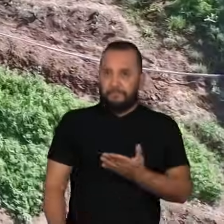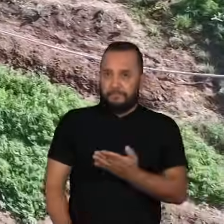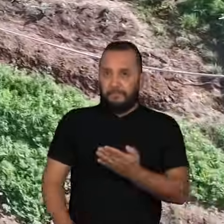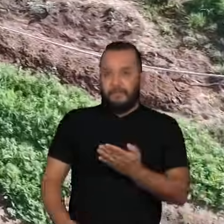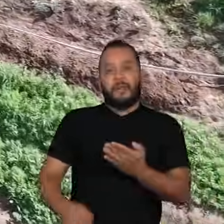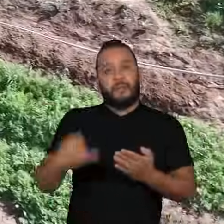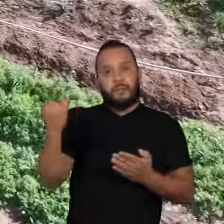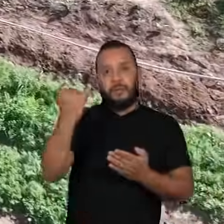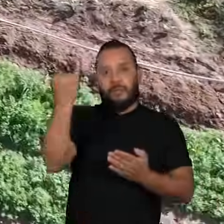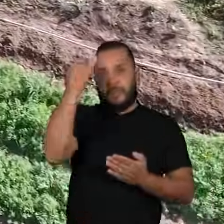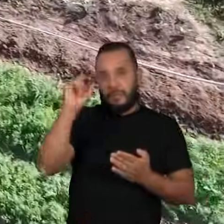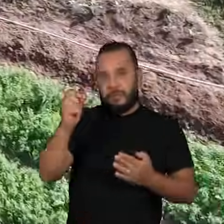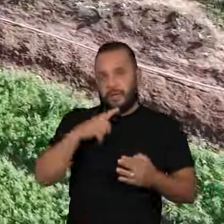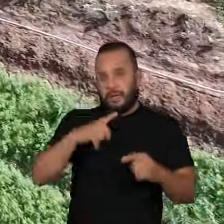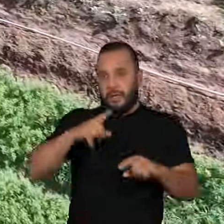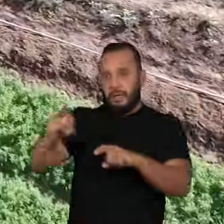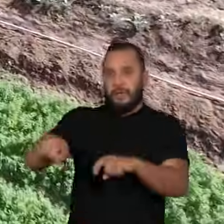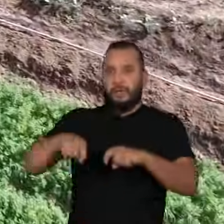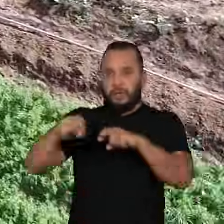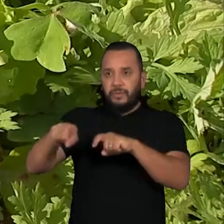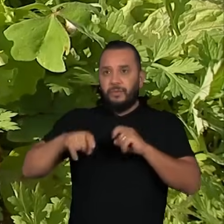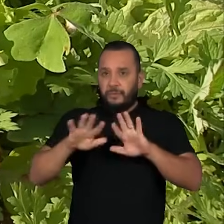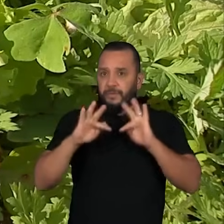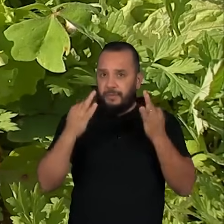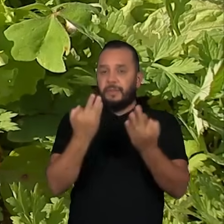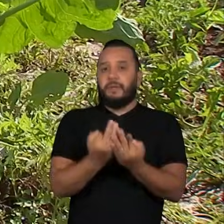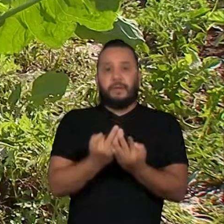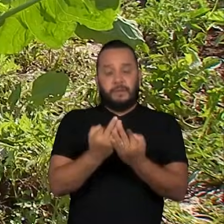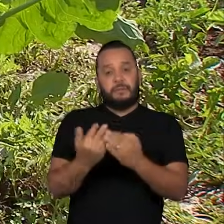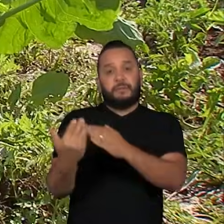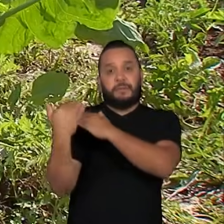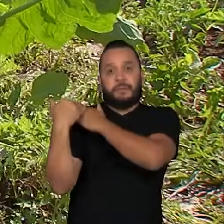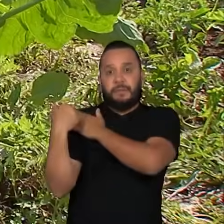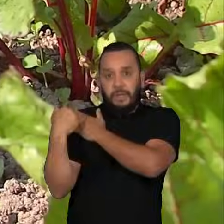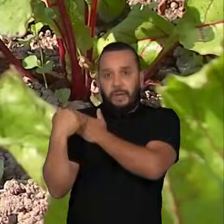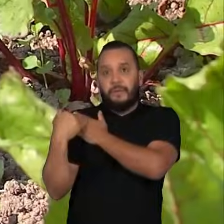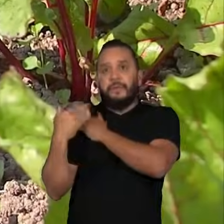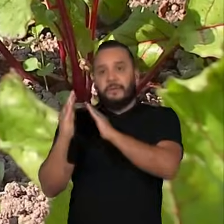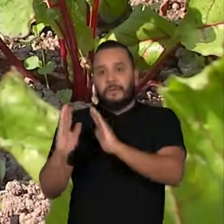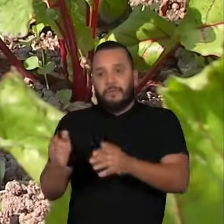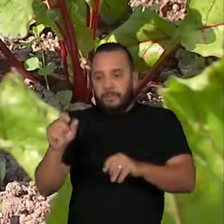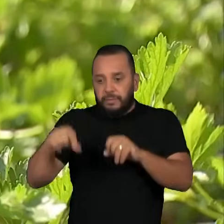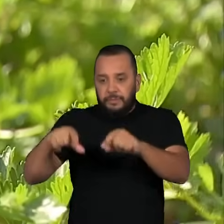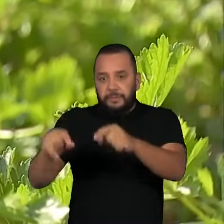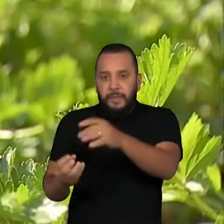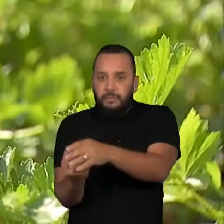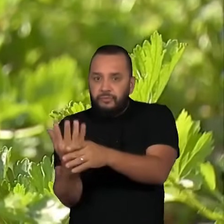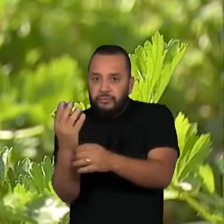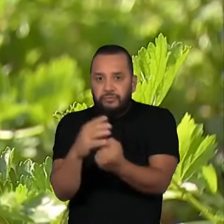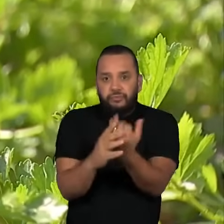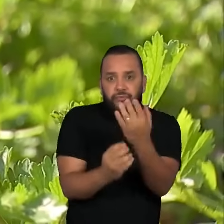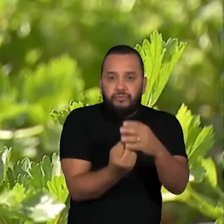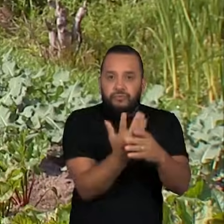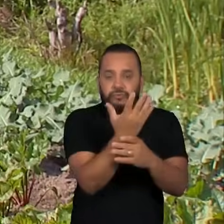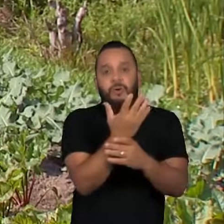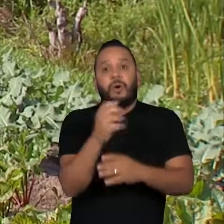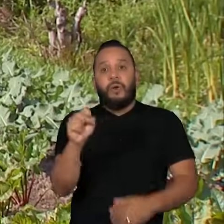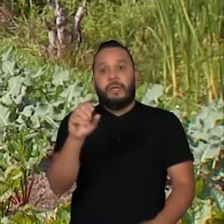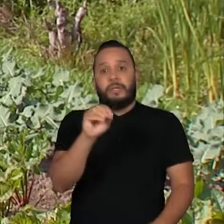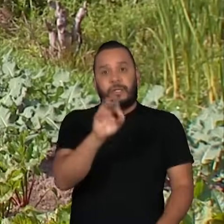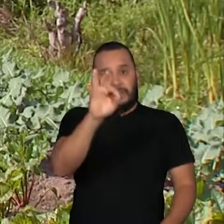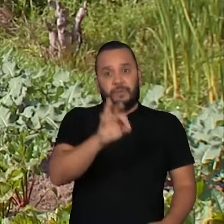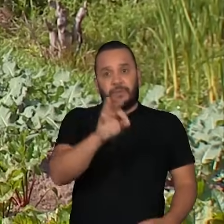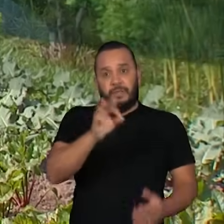Conheça a importância da agricultura familiar, responsável pela produção de cerca de 80% dos alimentos consumidos